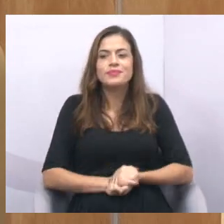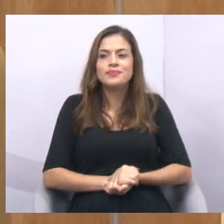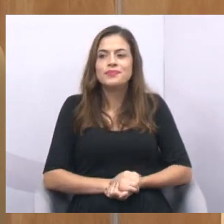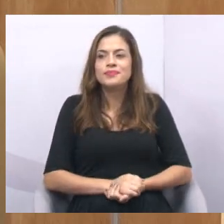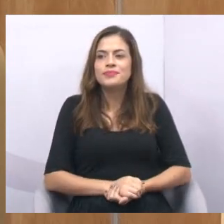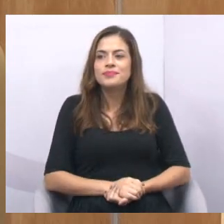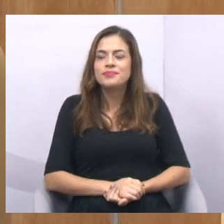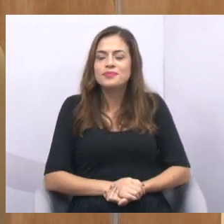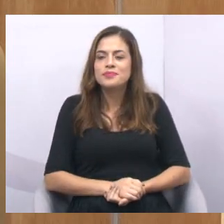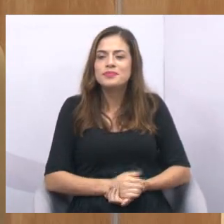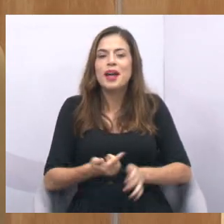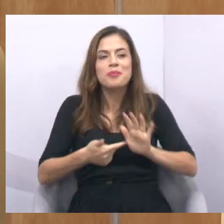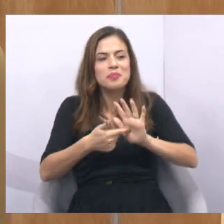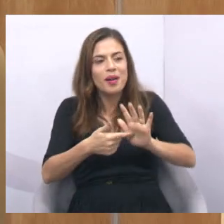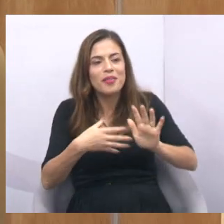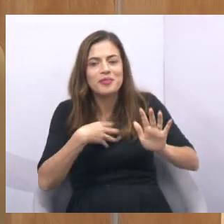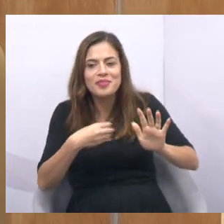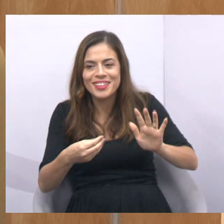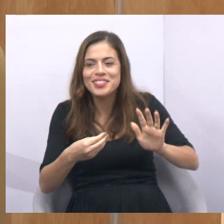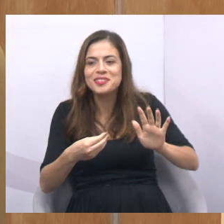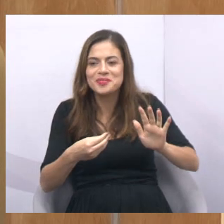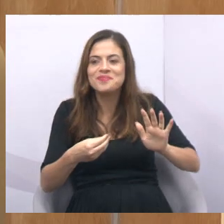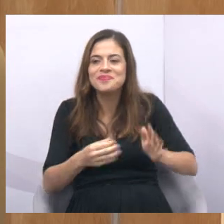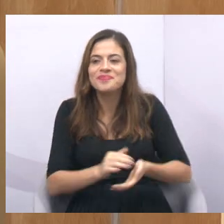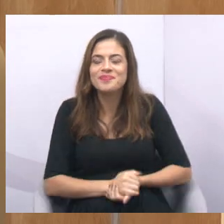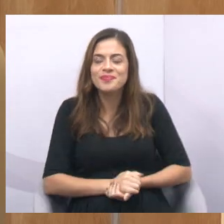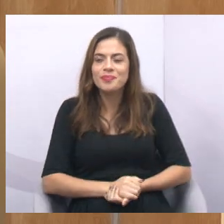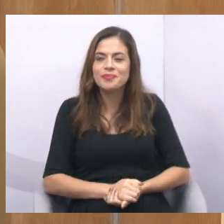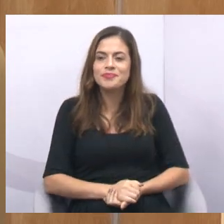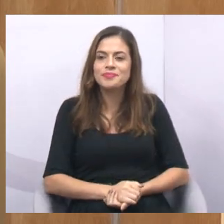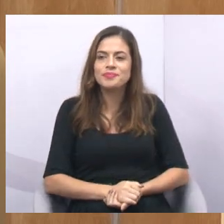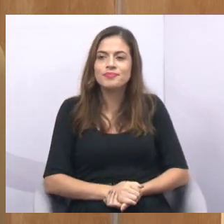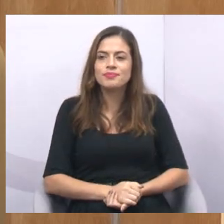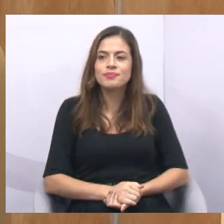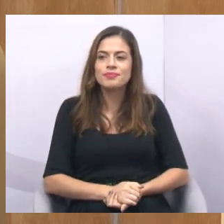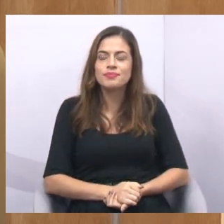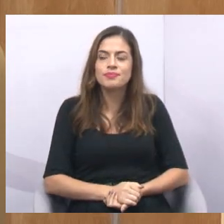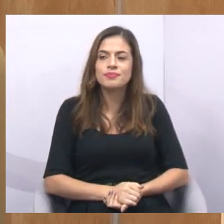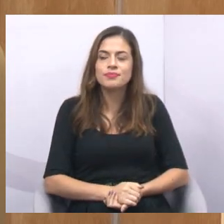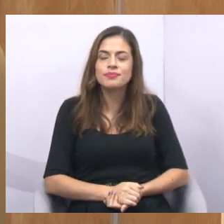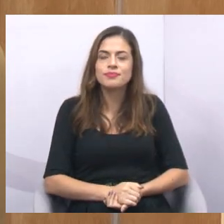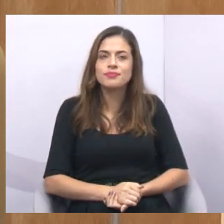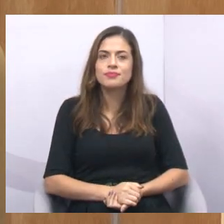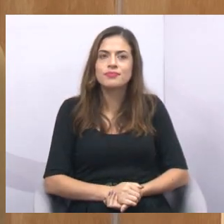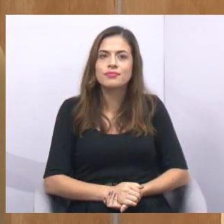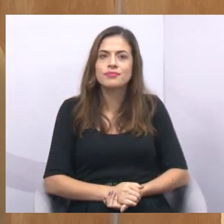eu apresento o filho. Então, essas coisas é que,